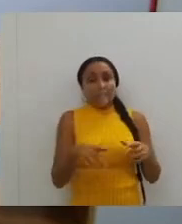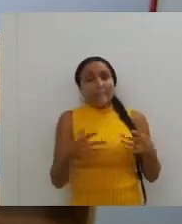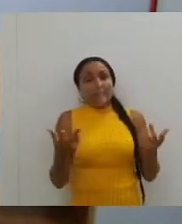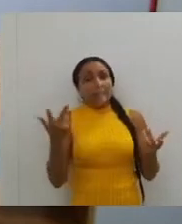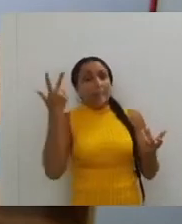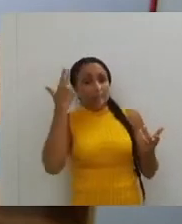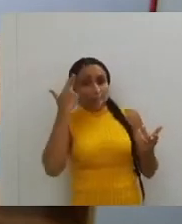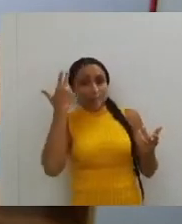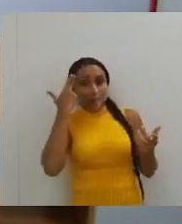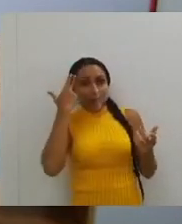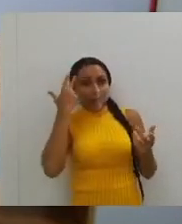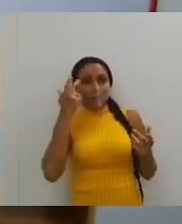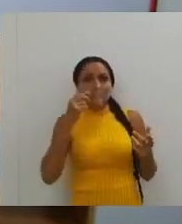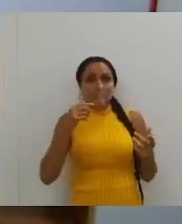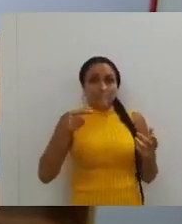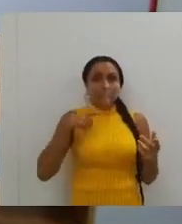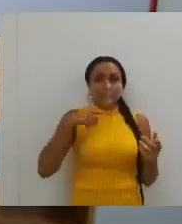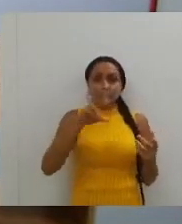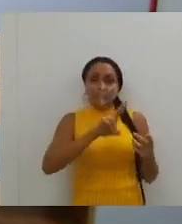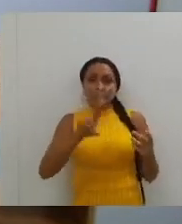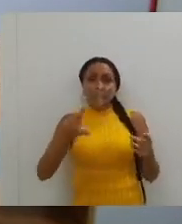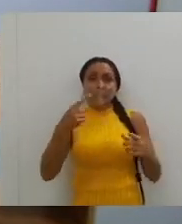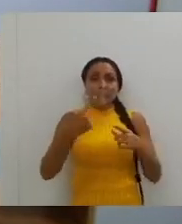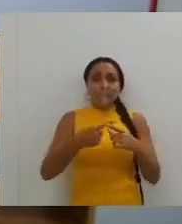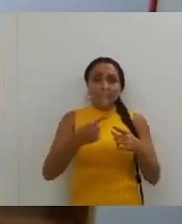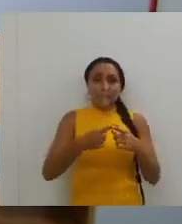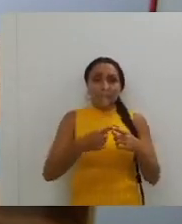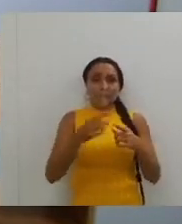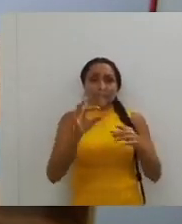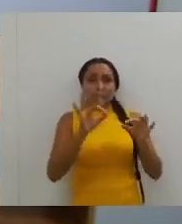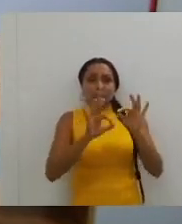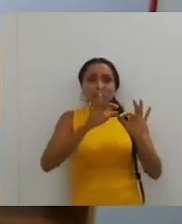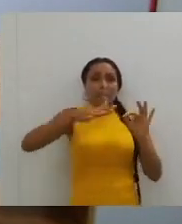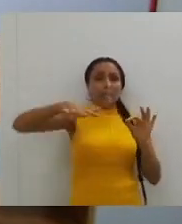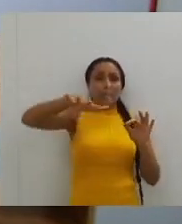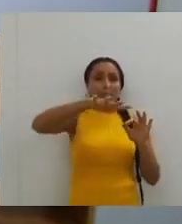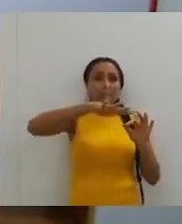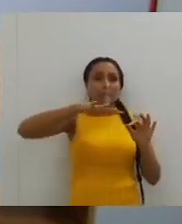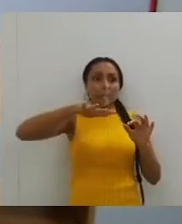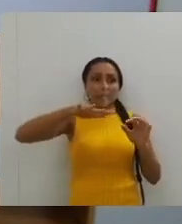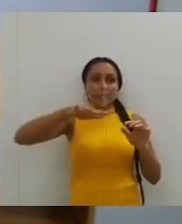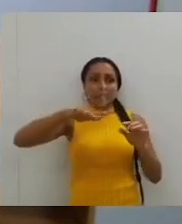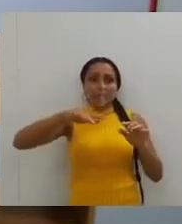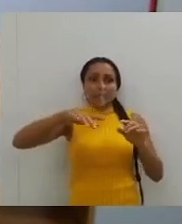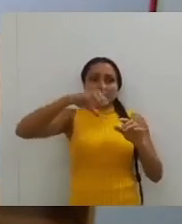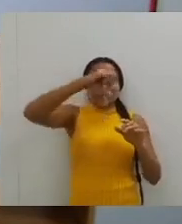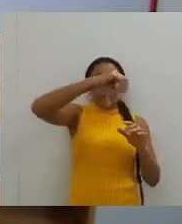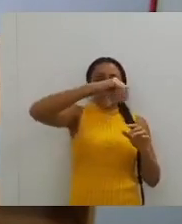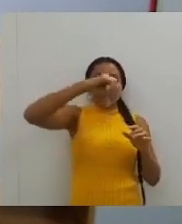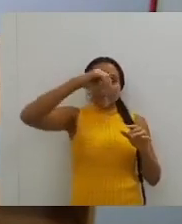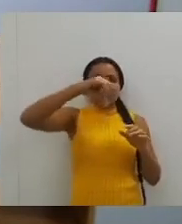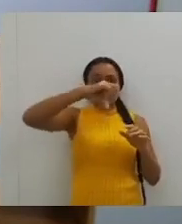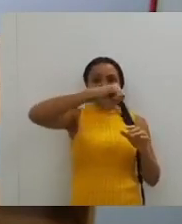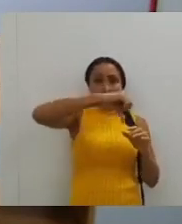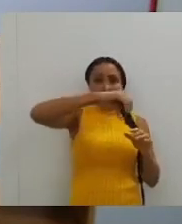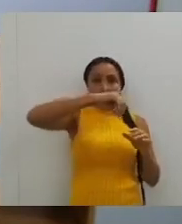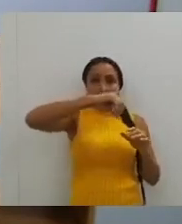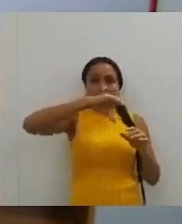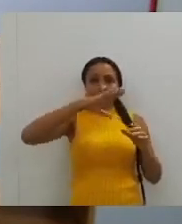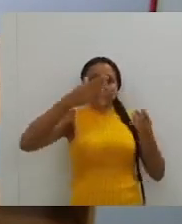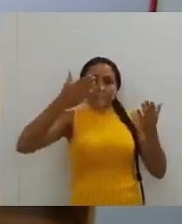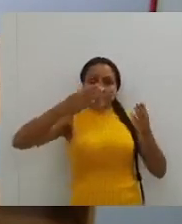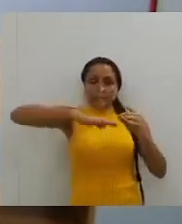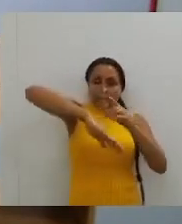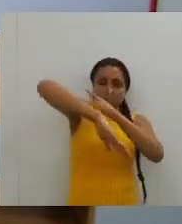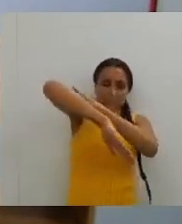ela tem esse nome de normal porque está formando com a superfície um ângulo de 90 graus. Então, no plano